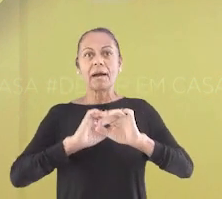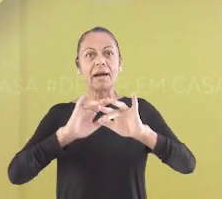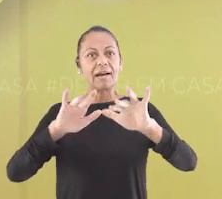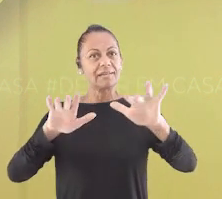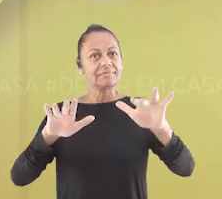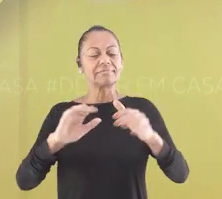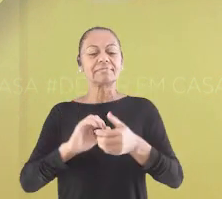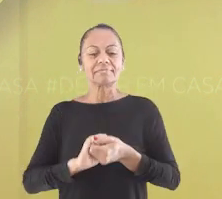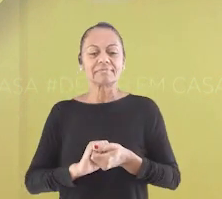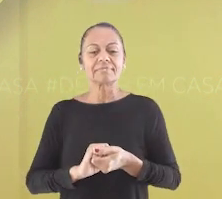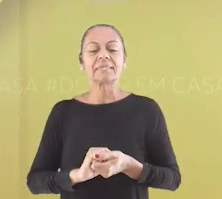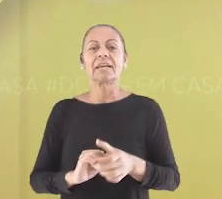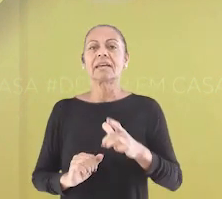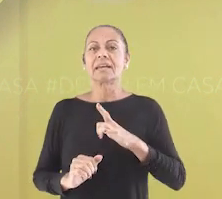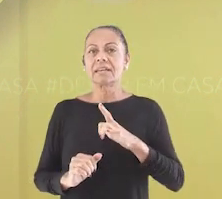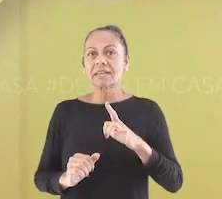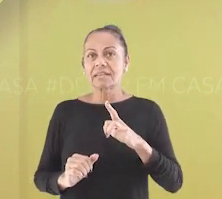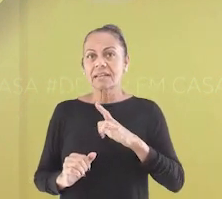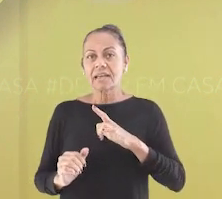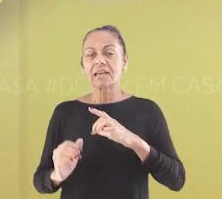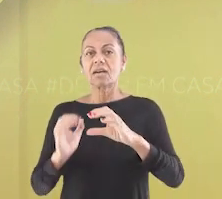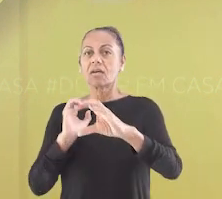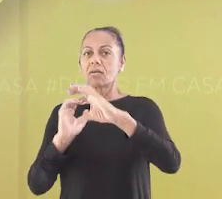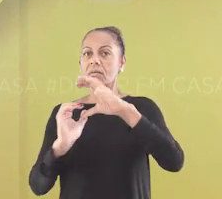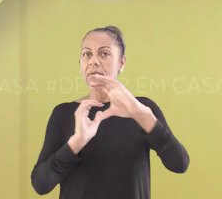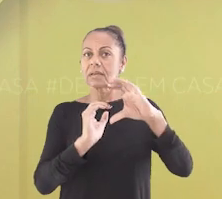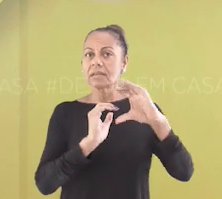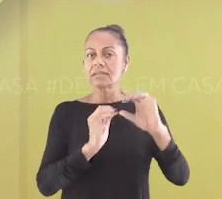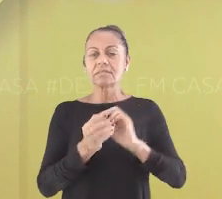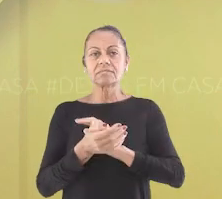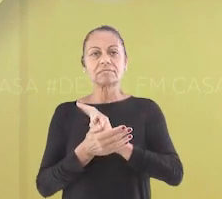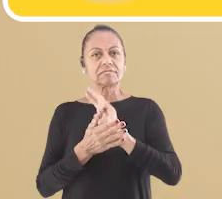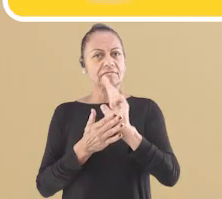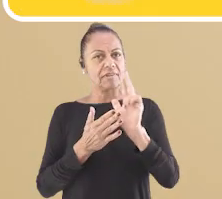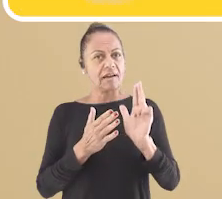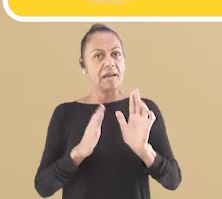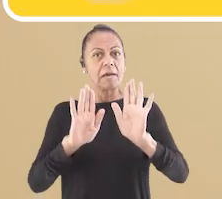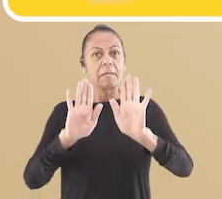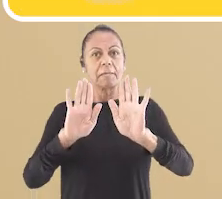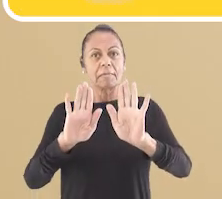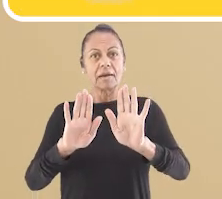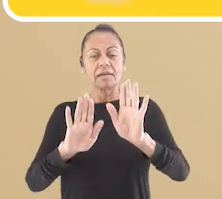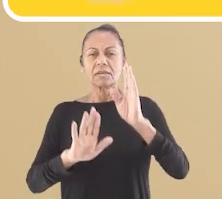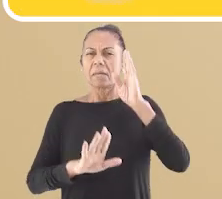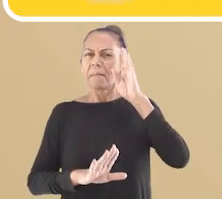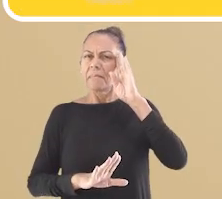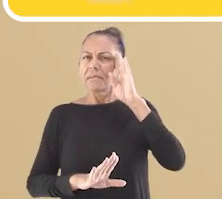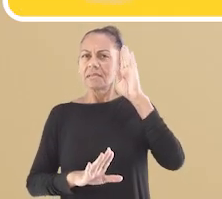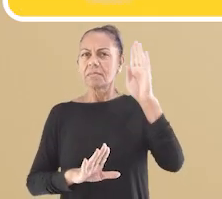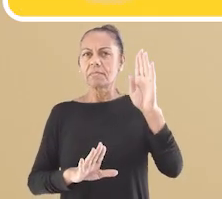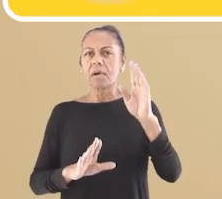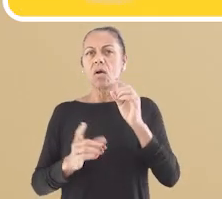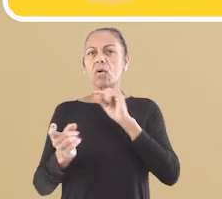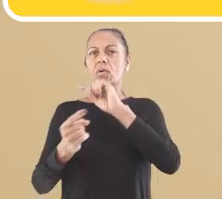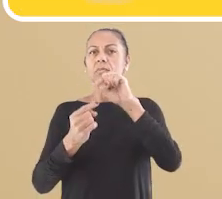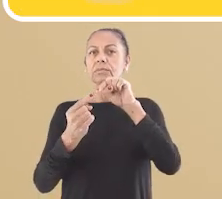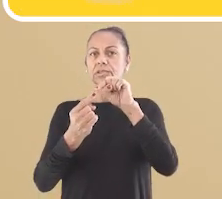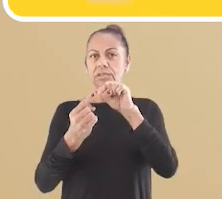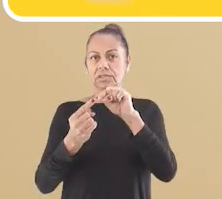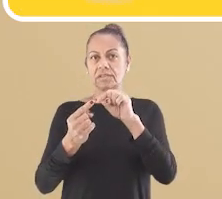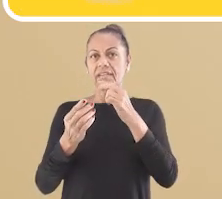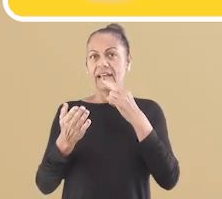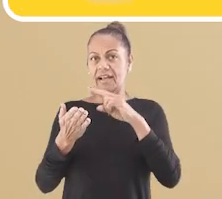ou ao decorrer das matérias e artigos de veículos de comunicação. O principal objetivo da carta do leitor é